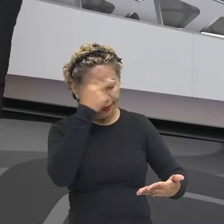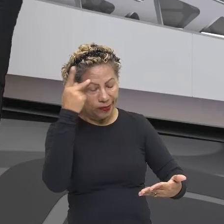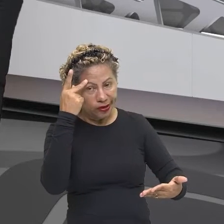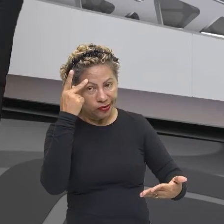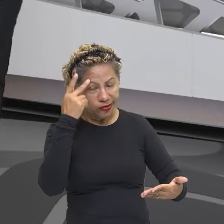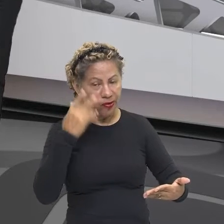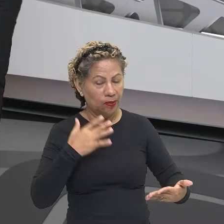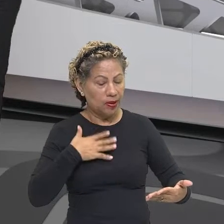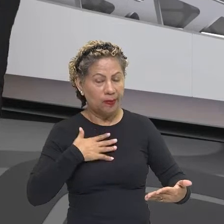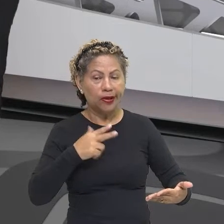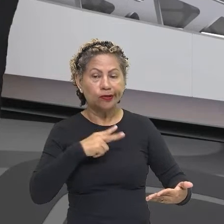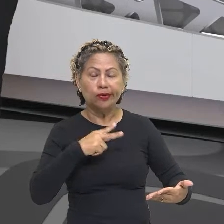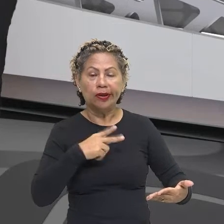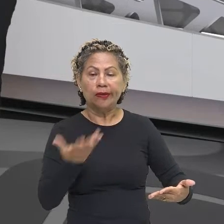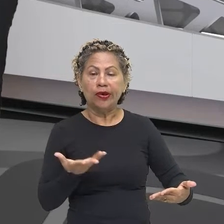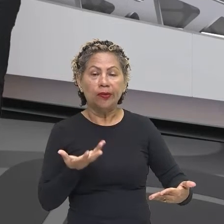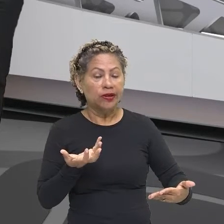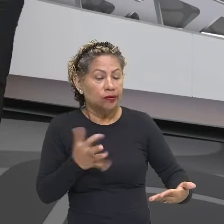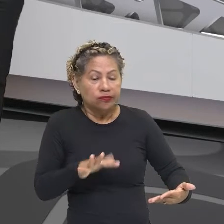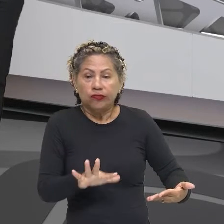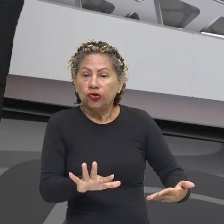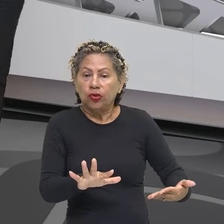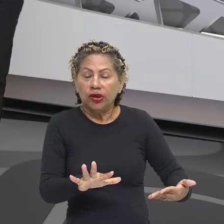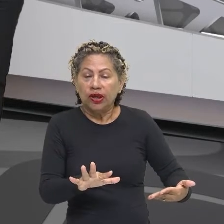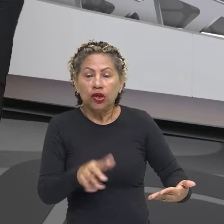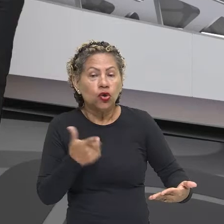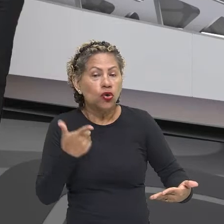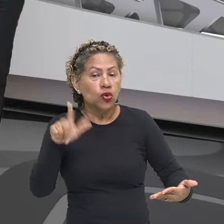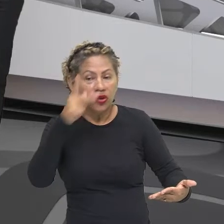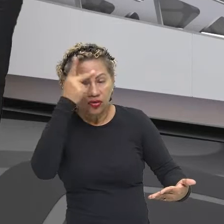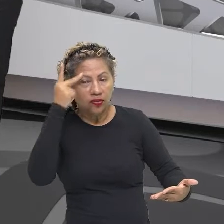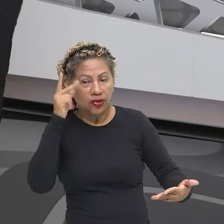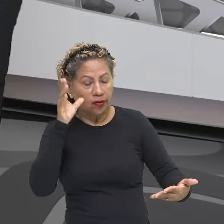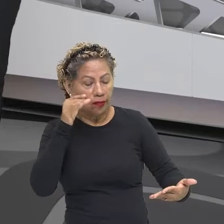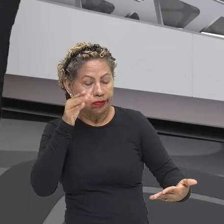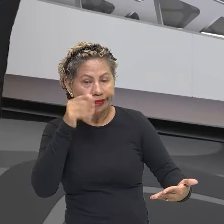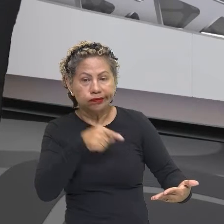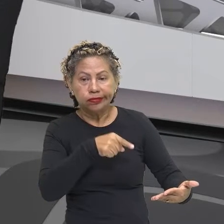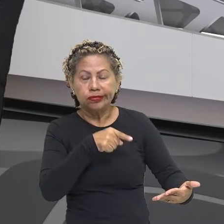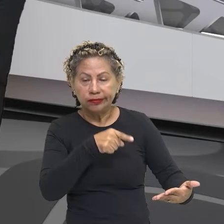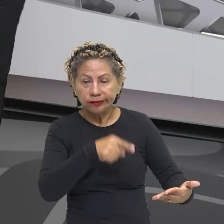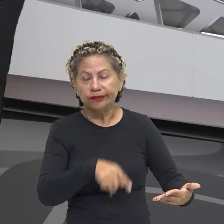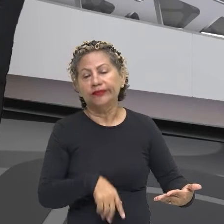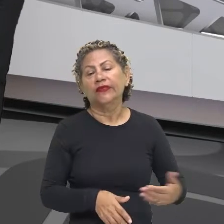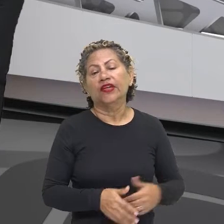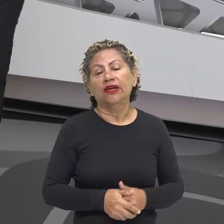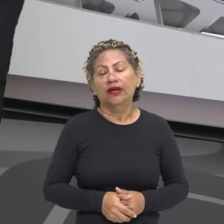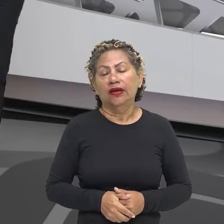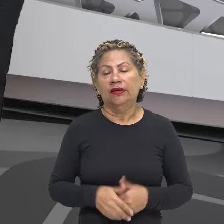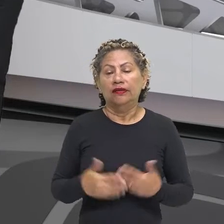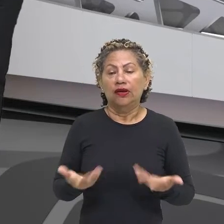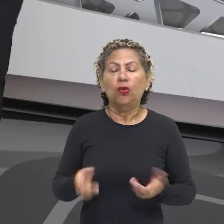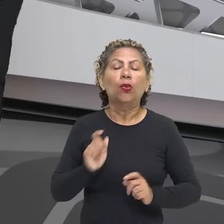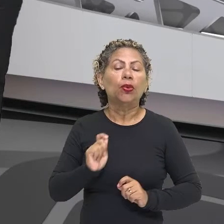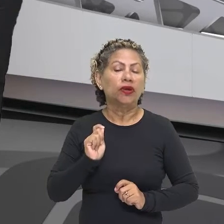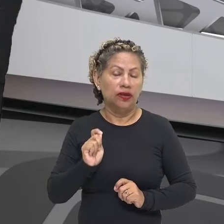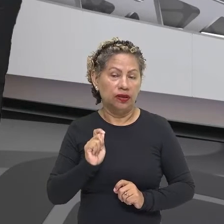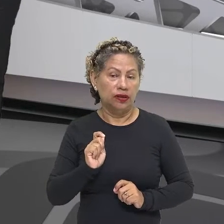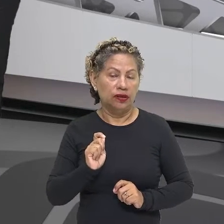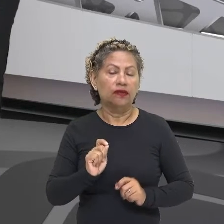deletar, certo? Pedir para acessar alguma coisa, ver algum arquivo que